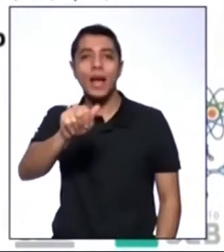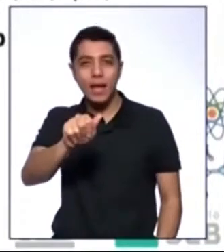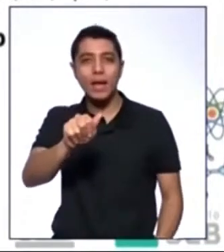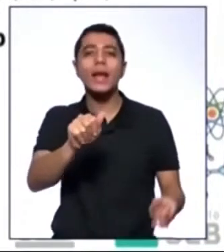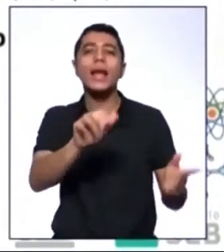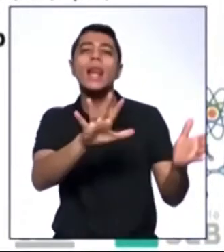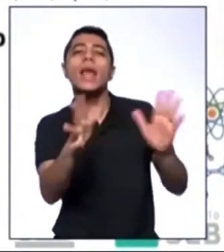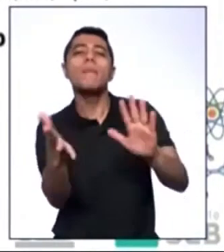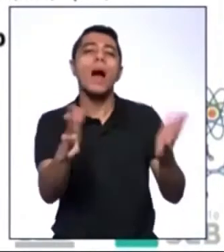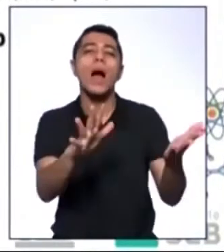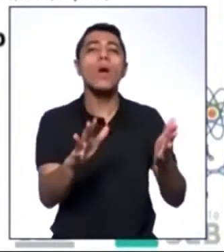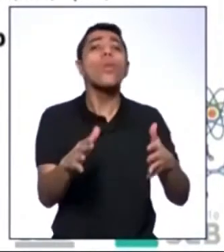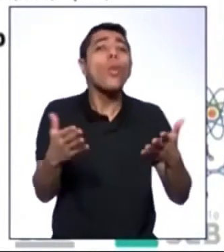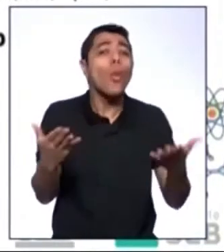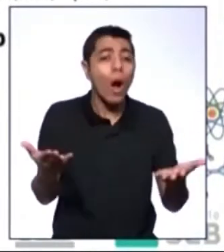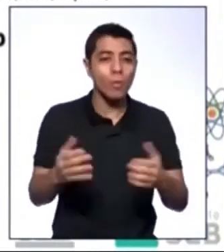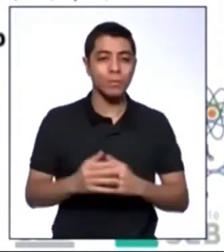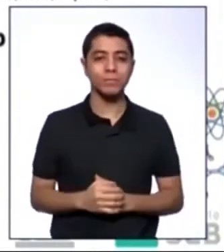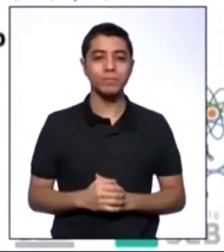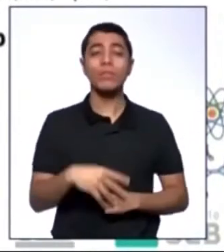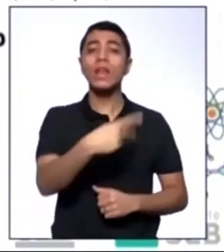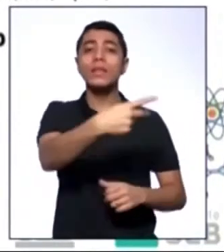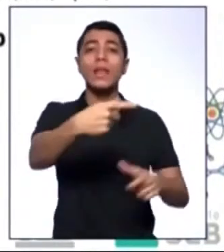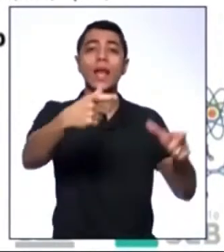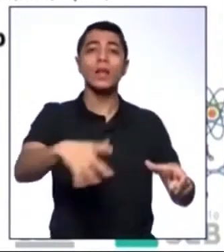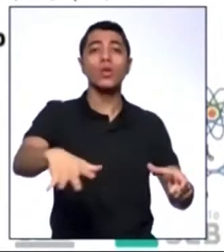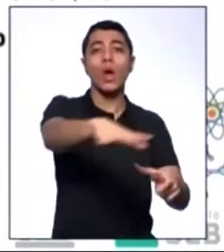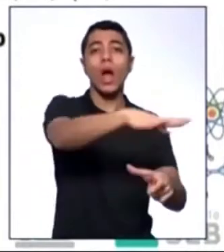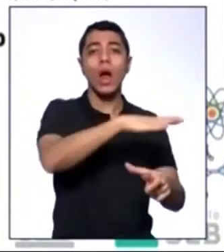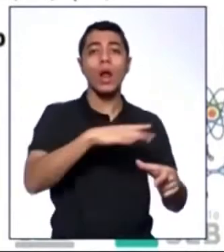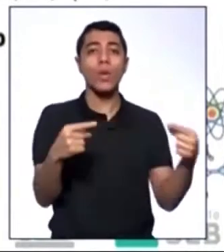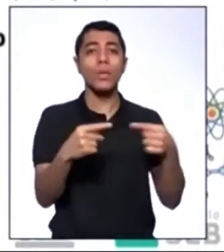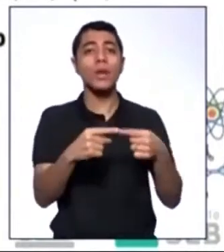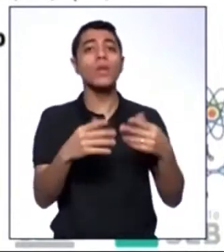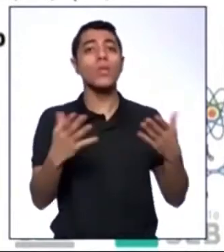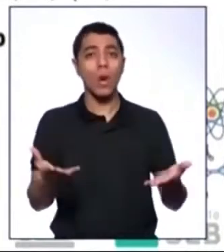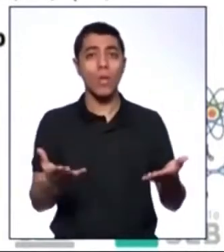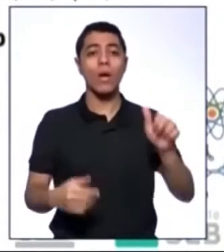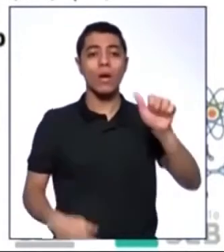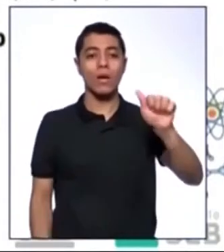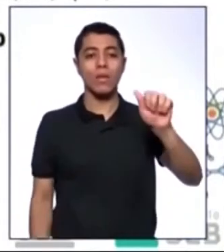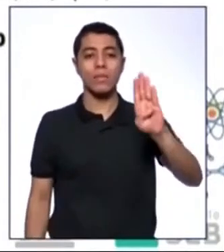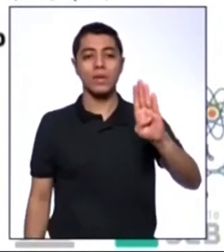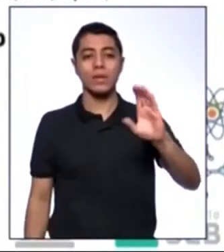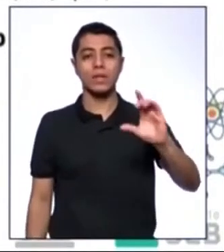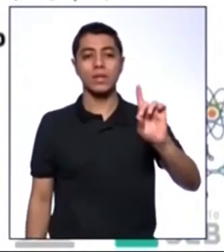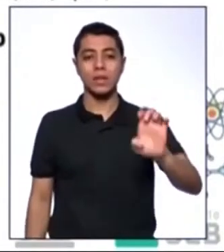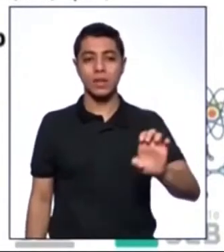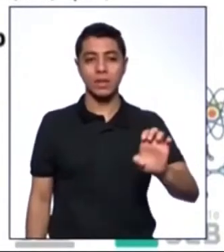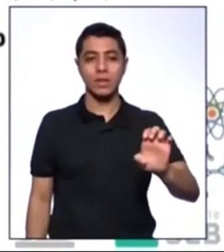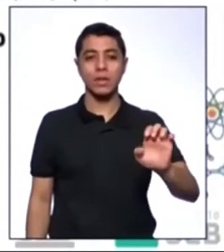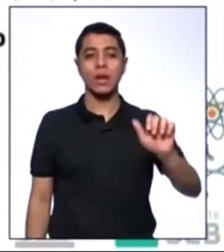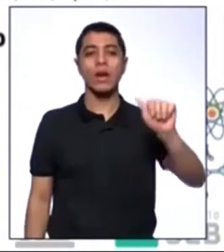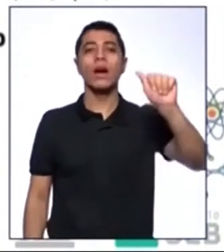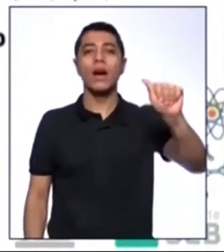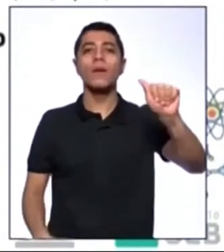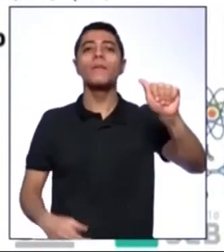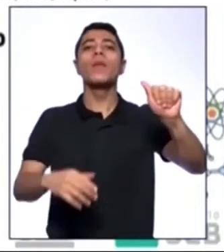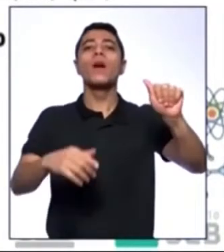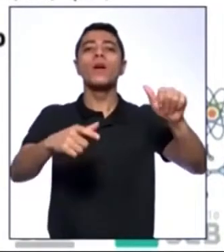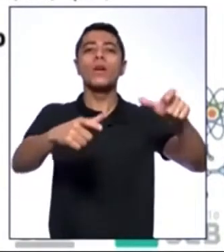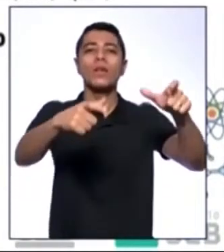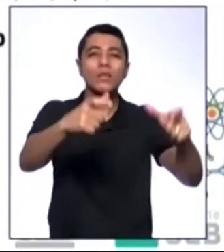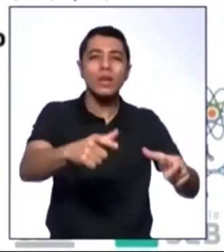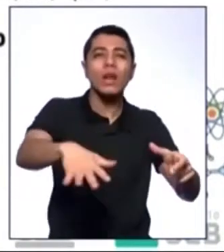físico de... Qual característica, galera? Resfriamento da umidade da superfície. Na região amazônica,